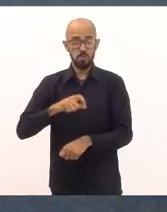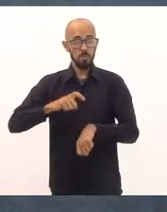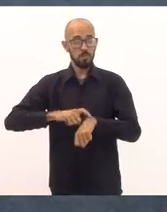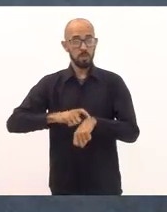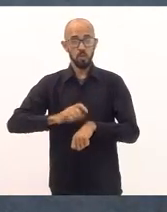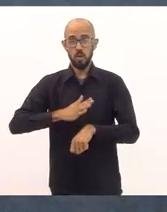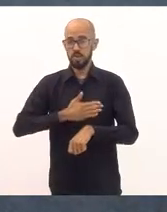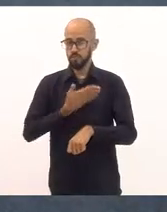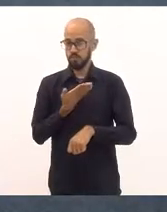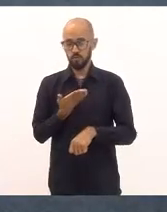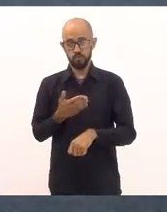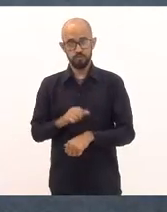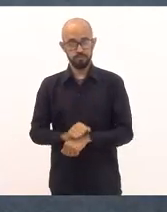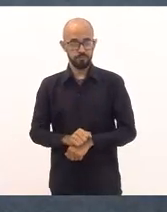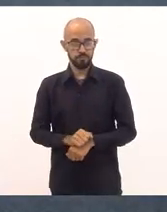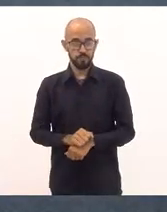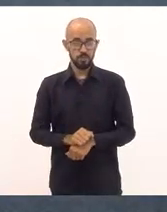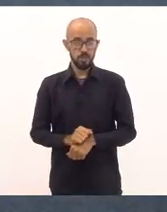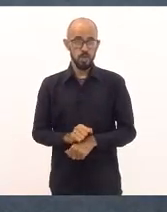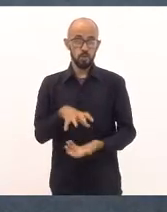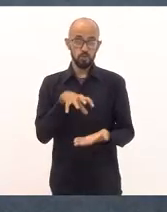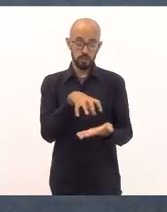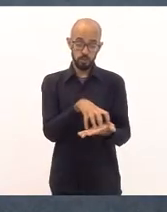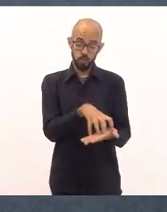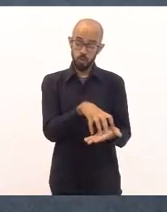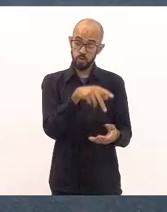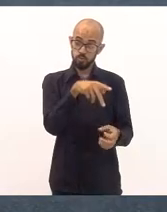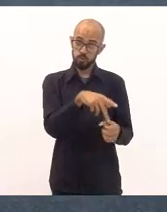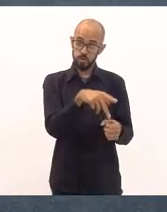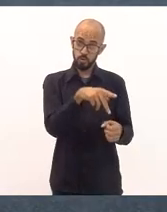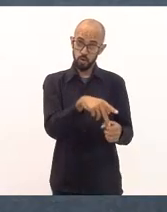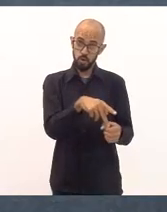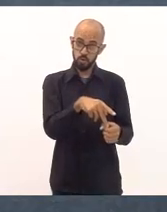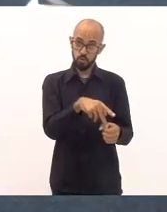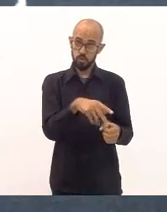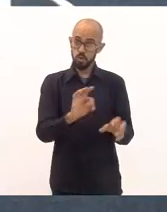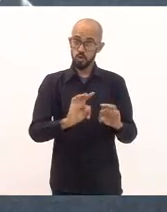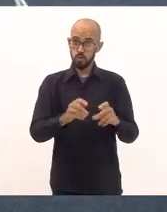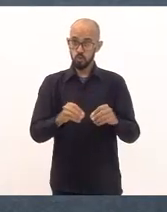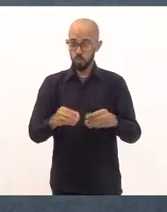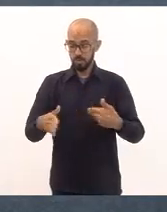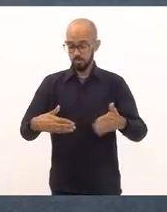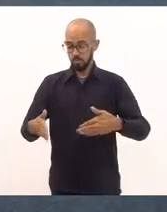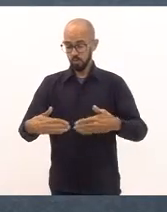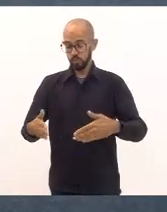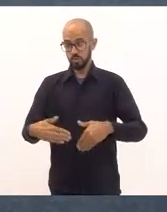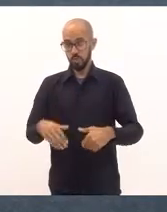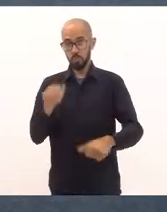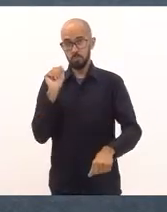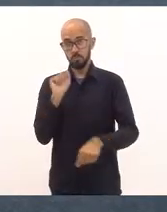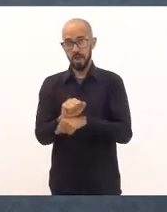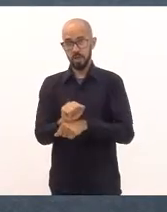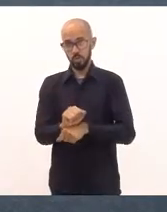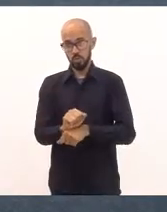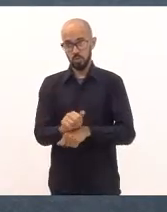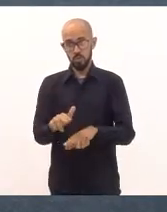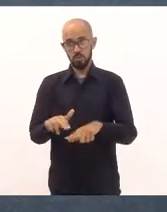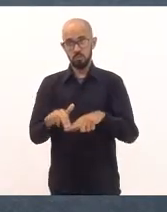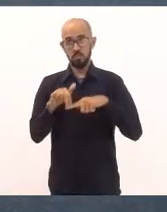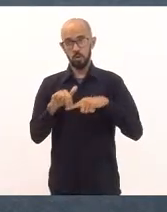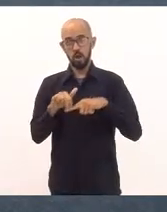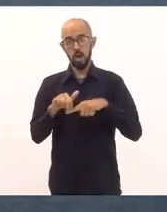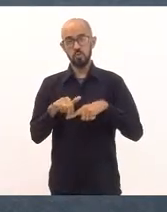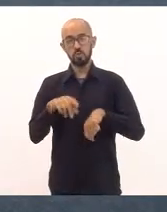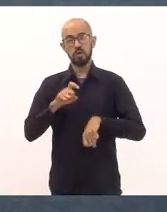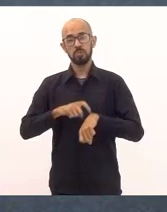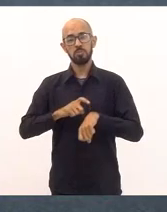também o setor de petróleo, toda a cadeia produtiva, paralisada por conta, naquela